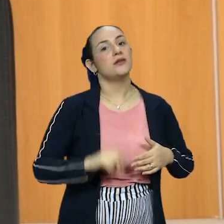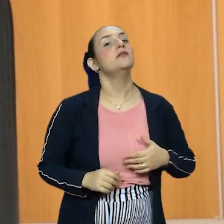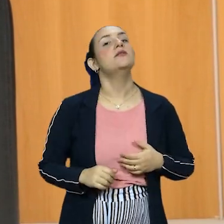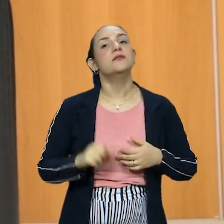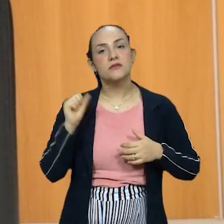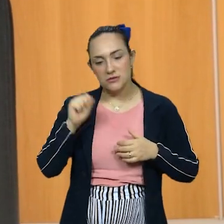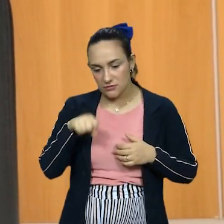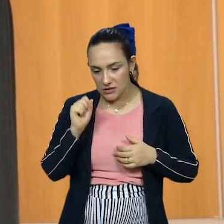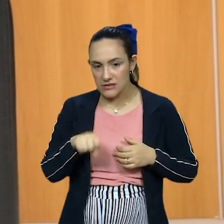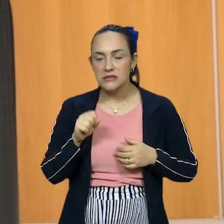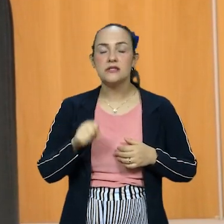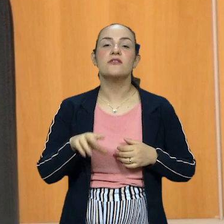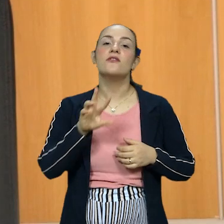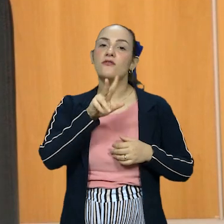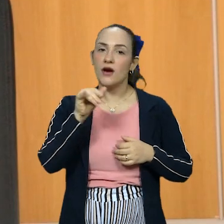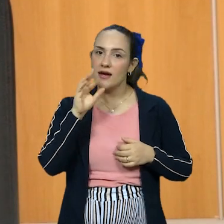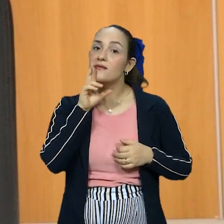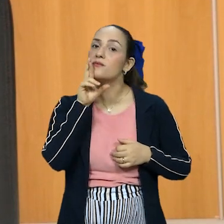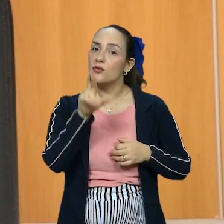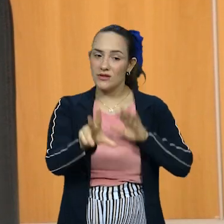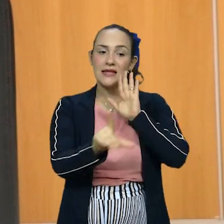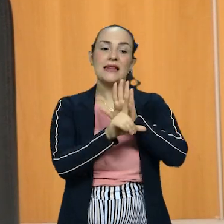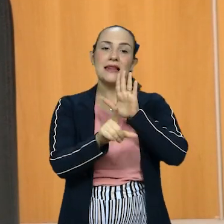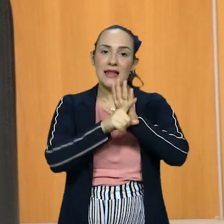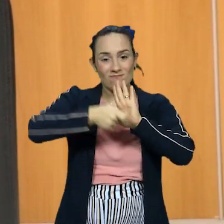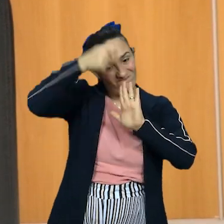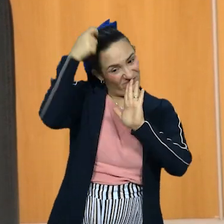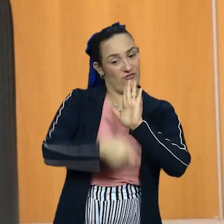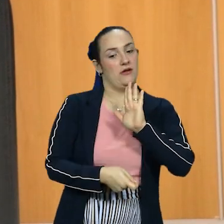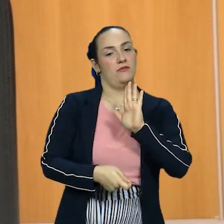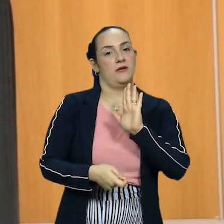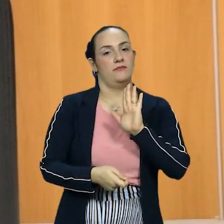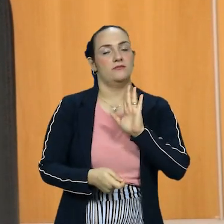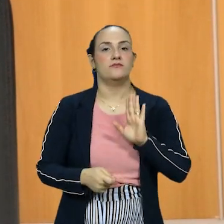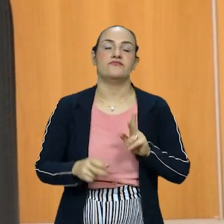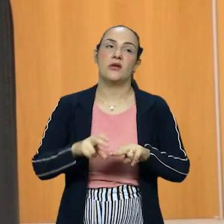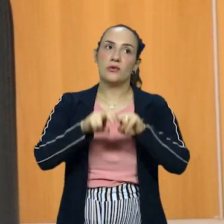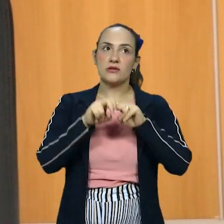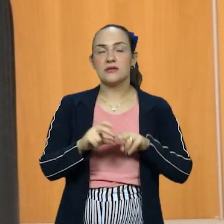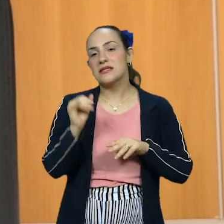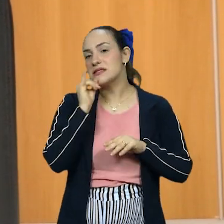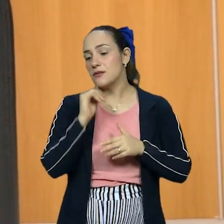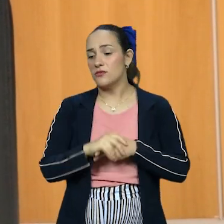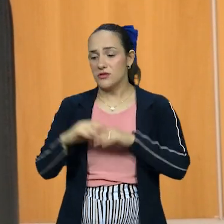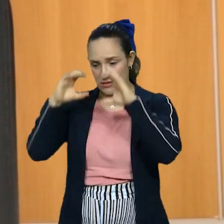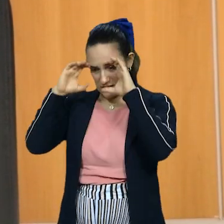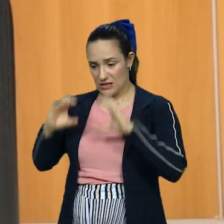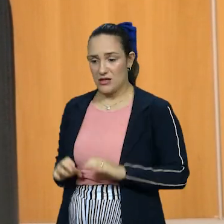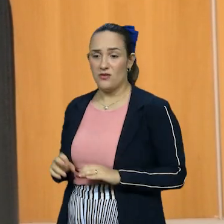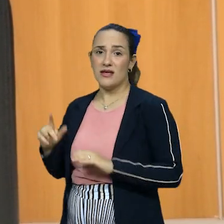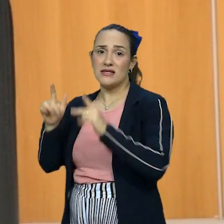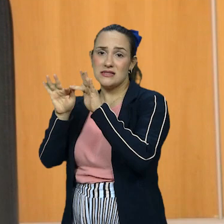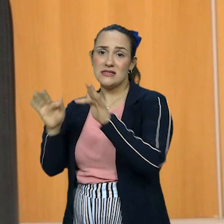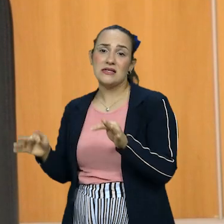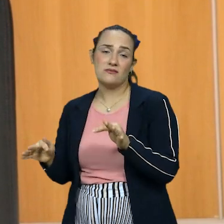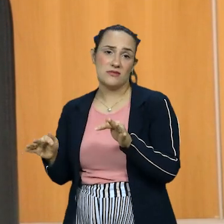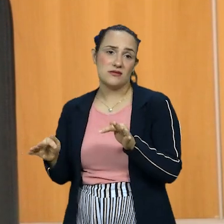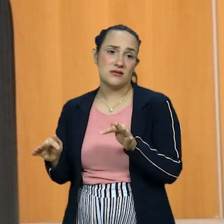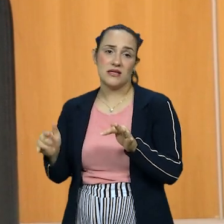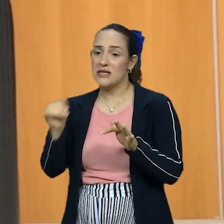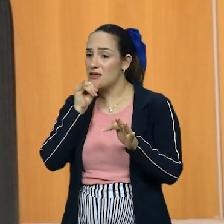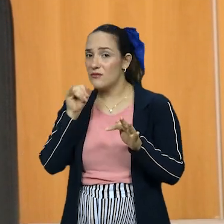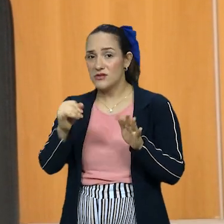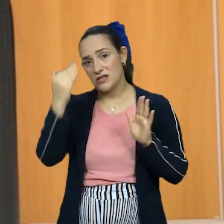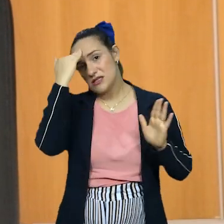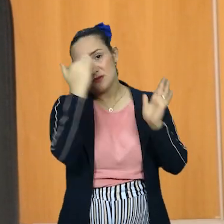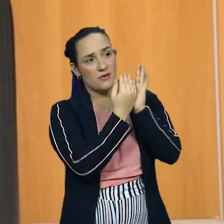força, em contrapartida eles têm contra si também uma legislação muito pesada. Então, assim, coisas que seriam para o cidadão como uma coisa simples,